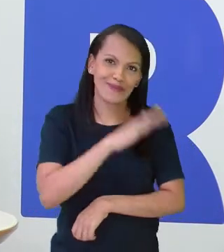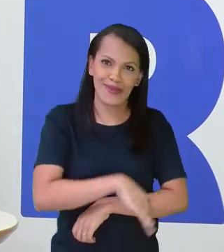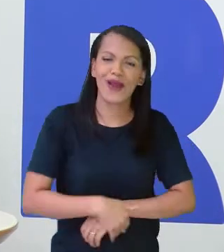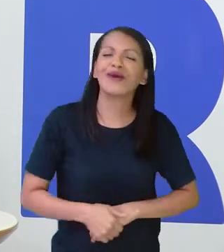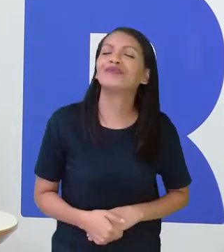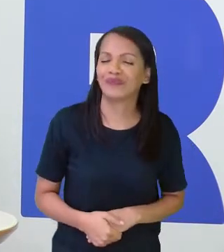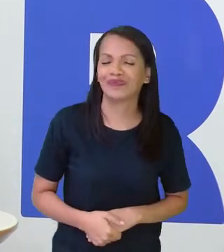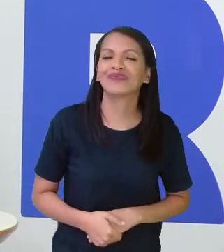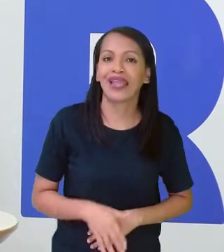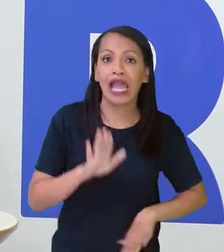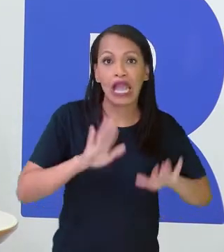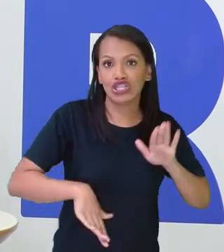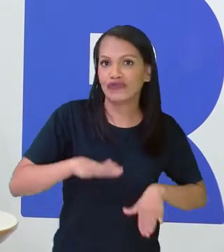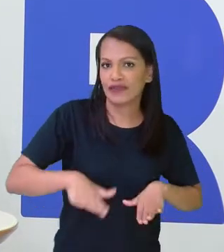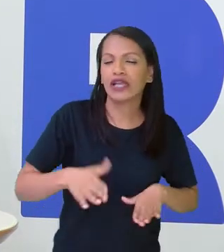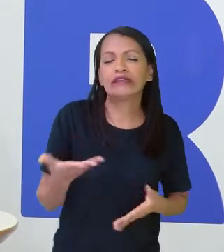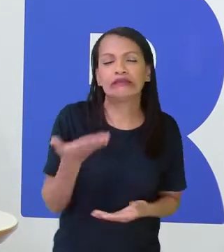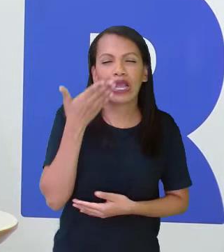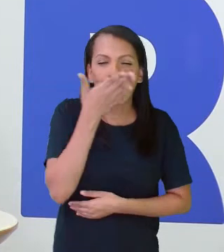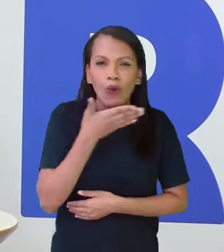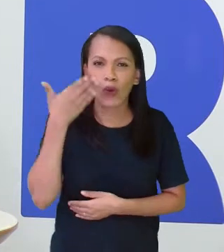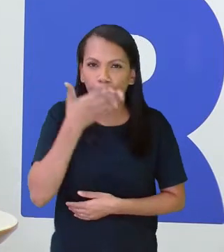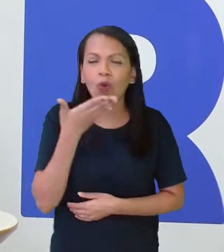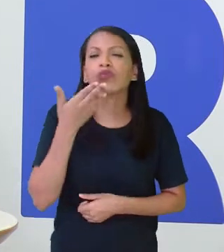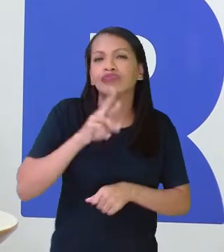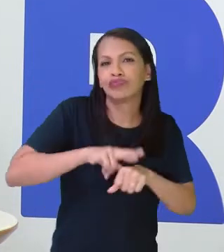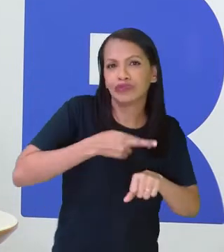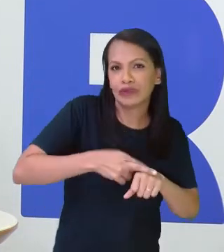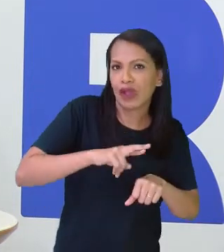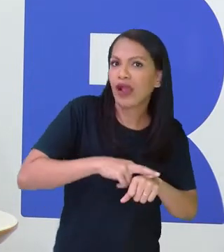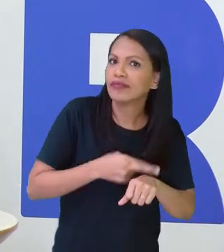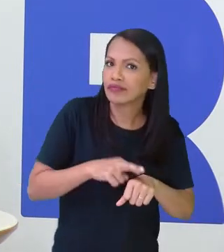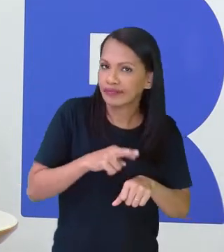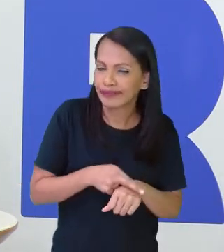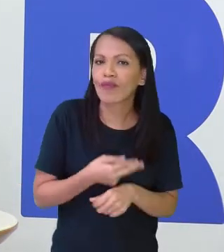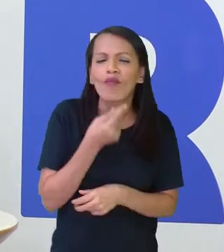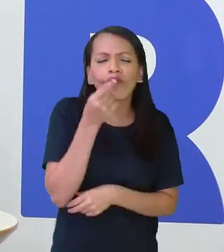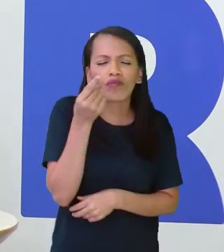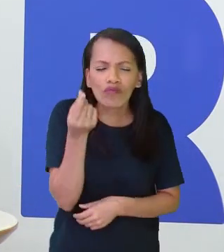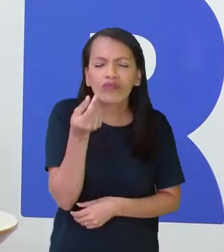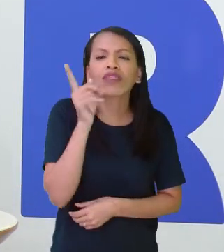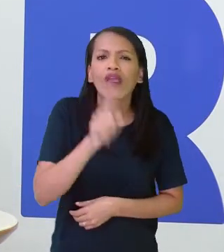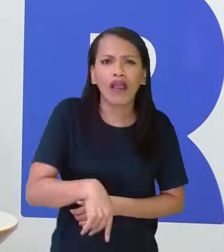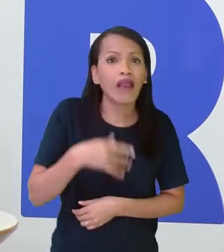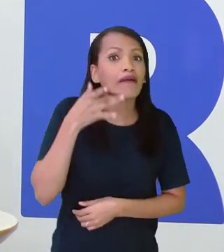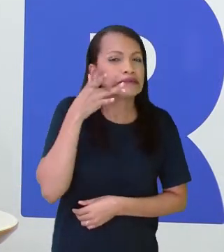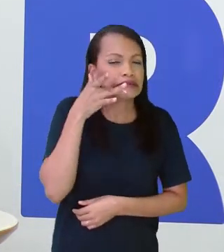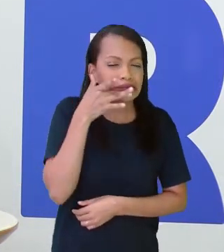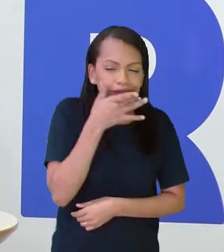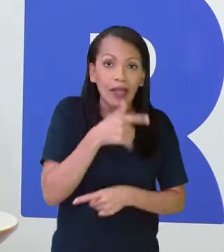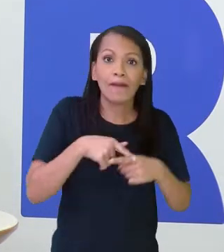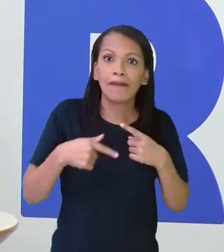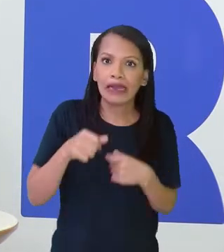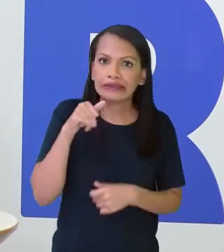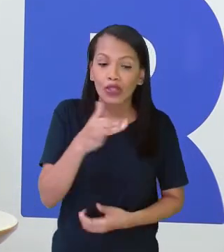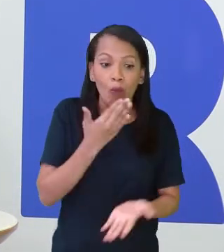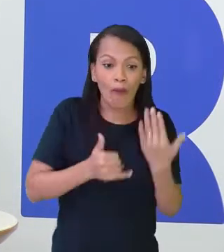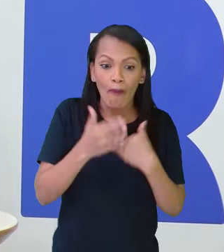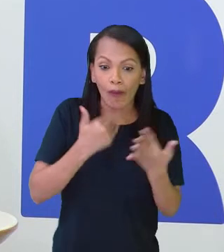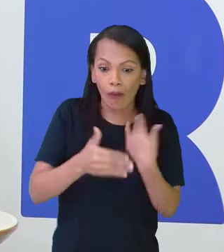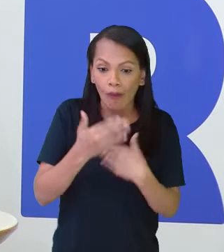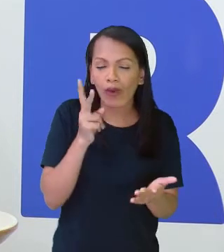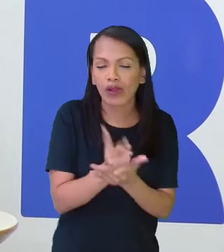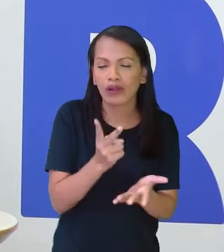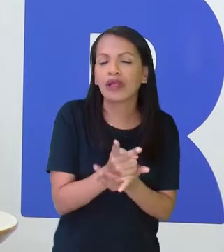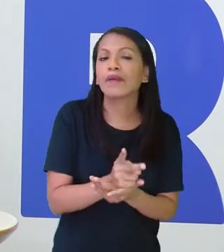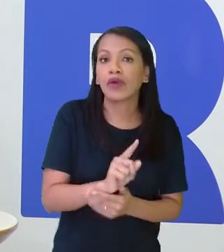mais gosta é o que faz mal, que é o doce, o bombom, o salgadinho. É gostoso, mas em excesso vai fazer mal. Então, já